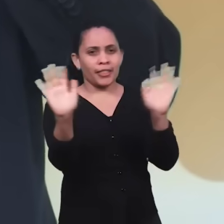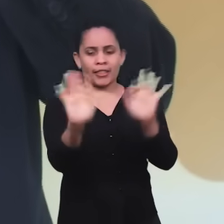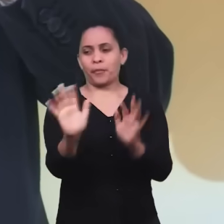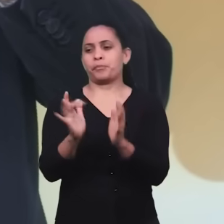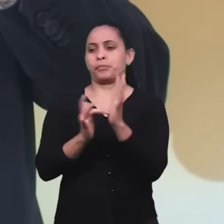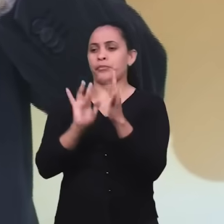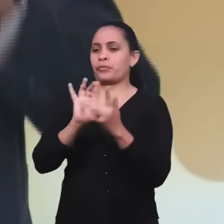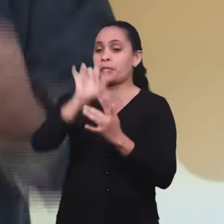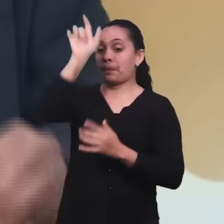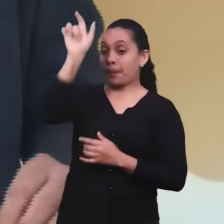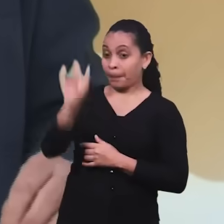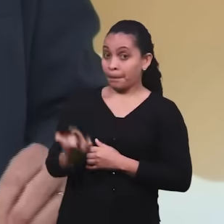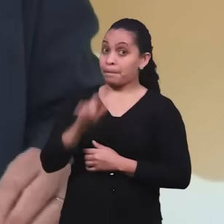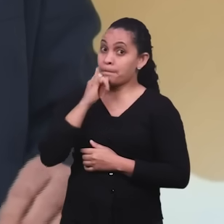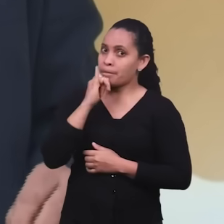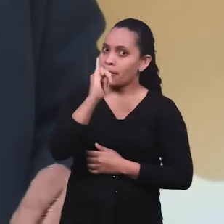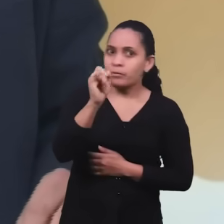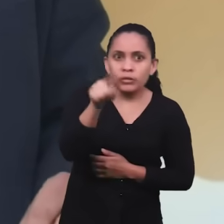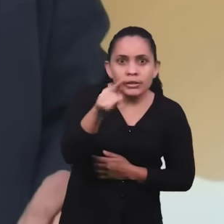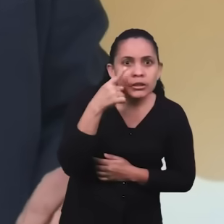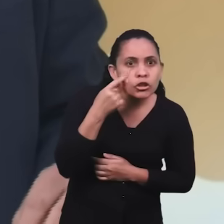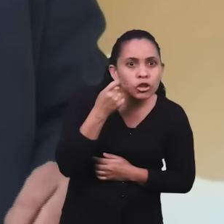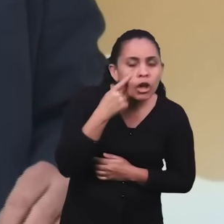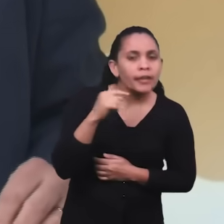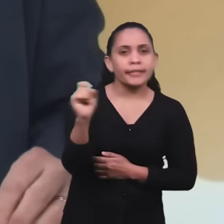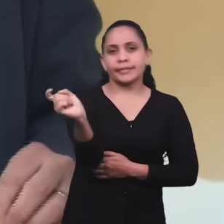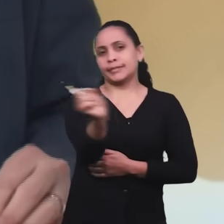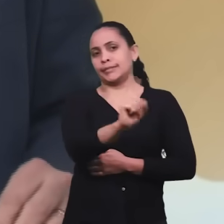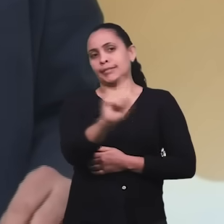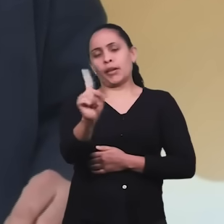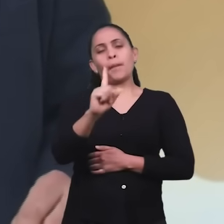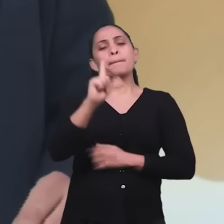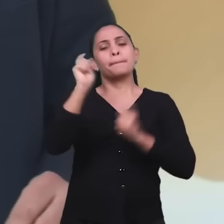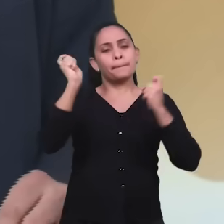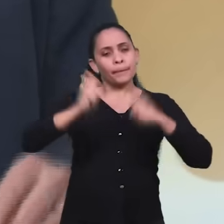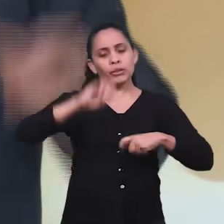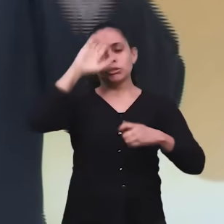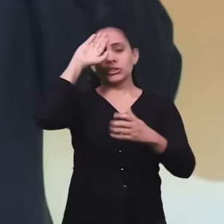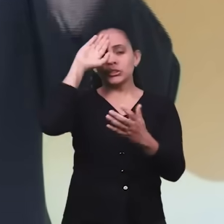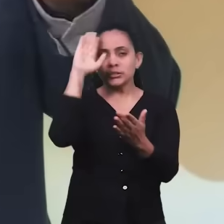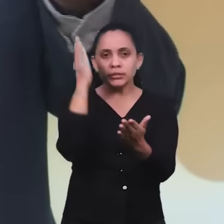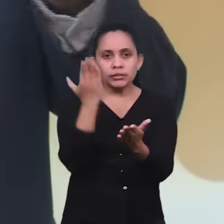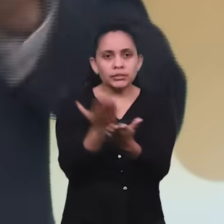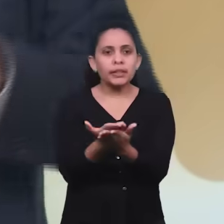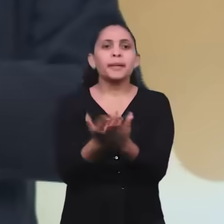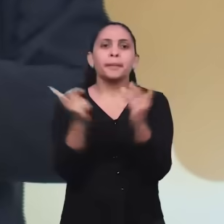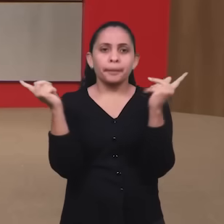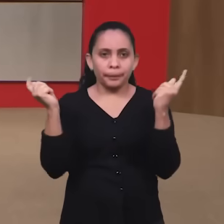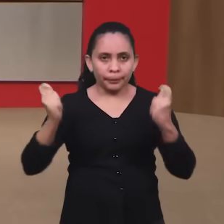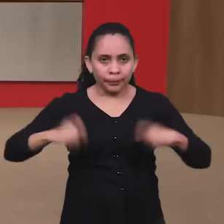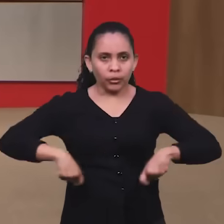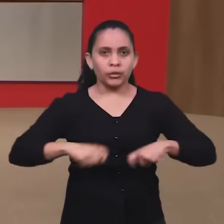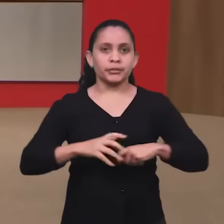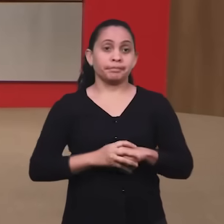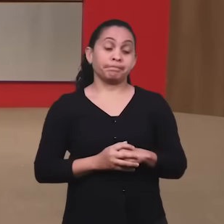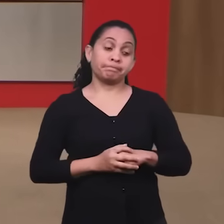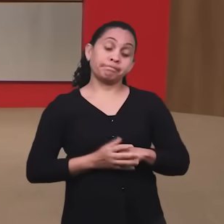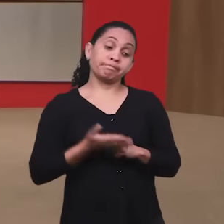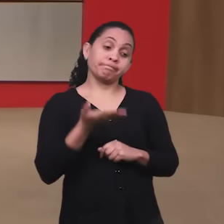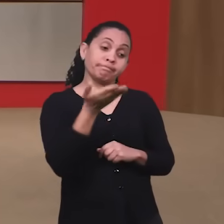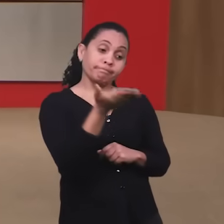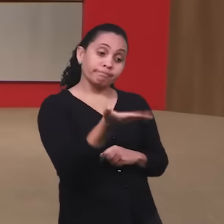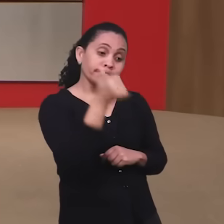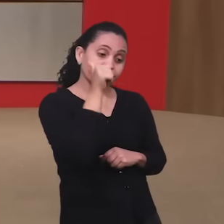Senhor Jesus que diz, não chores, tenha esperança, creia.